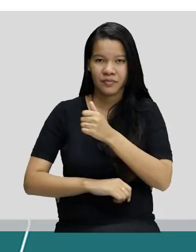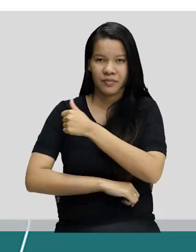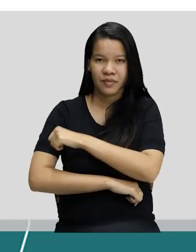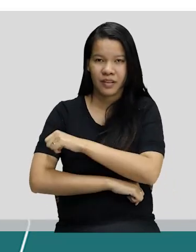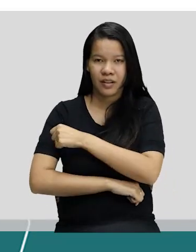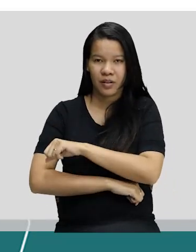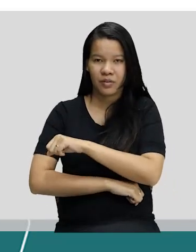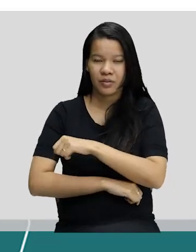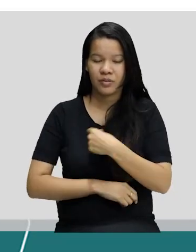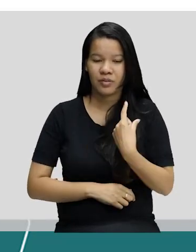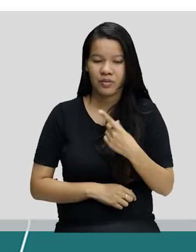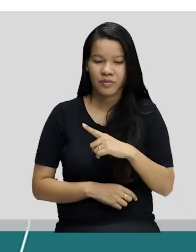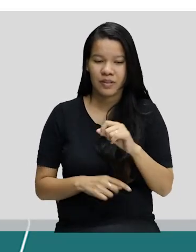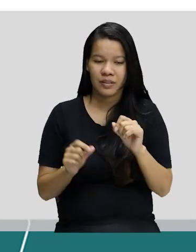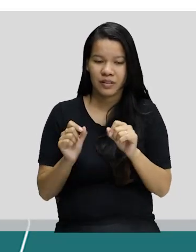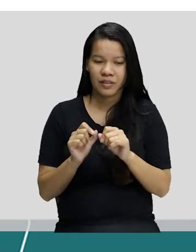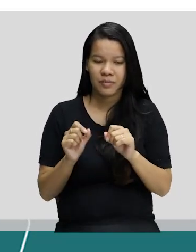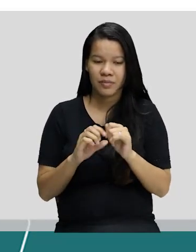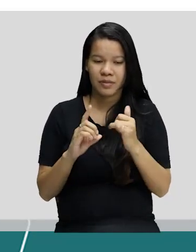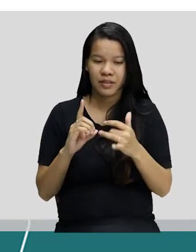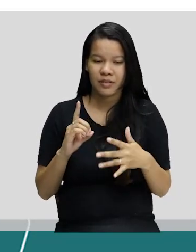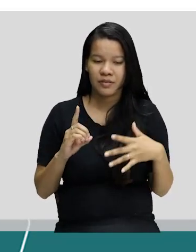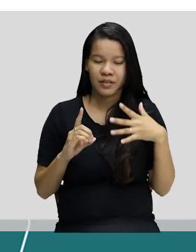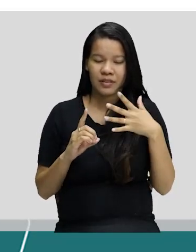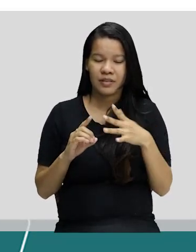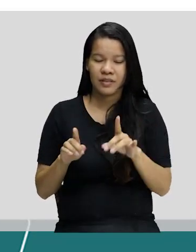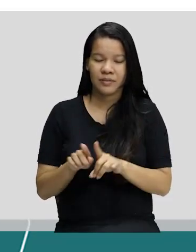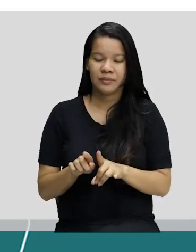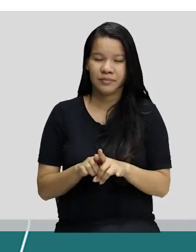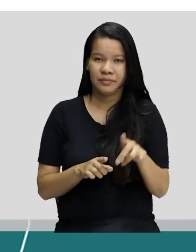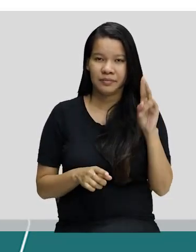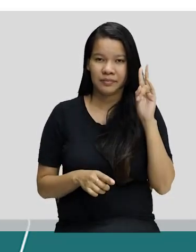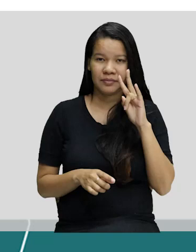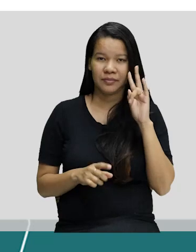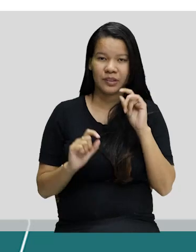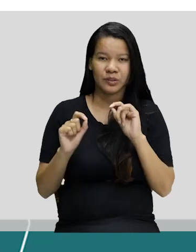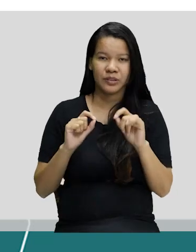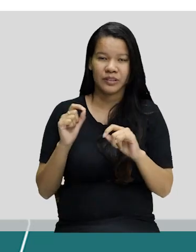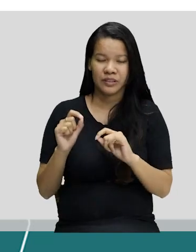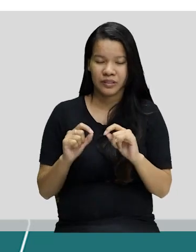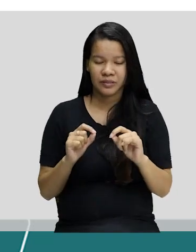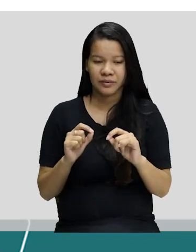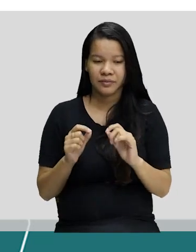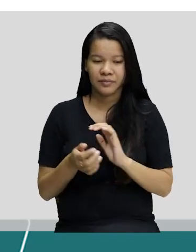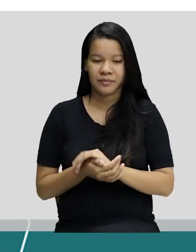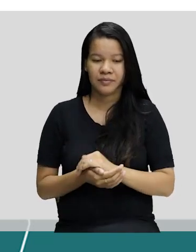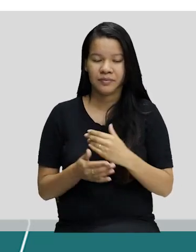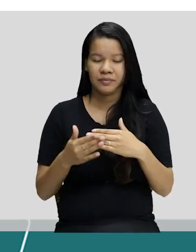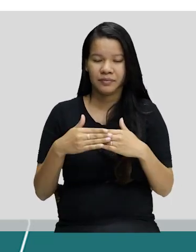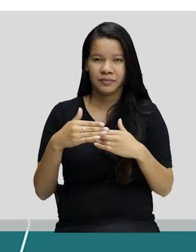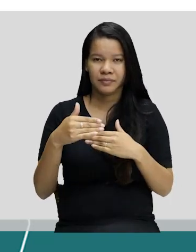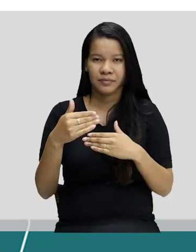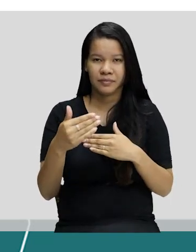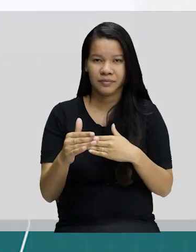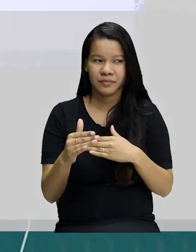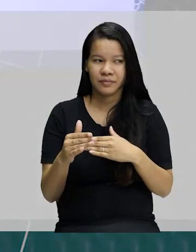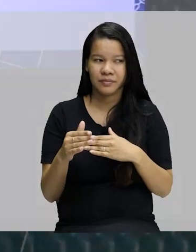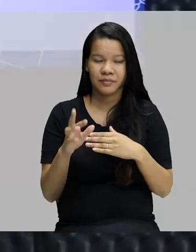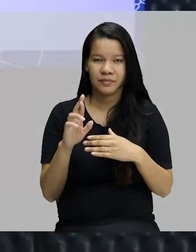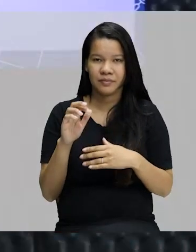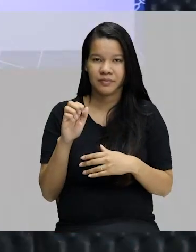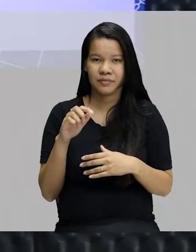certo? Vamos fazer uma definição, vamos relembrar o que são os álcools e a partir dessa